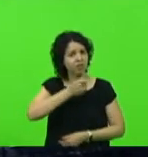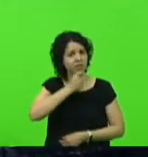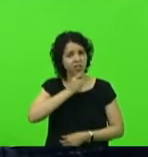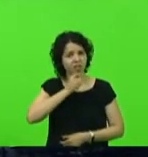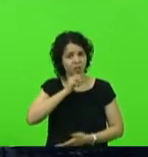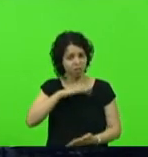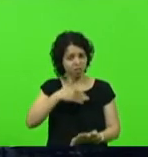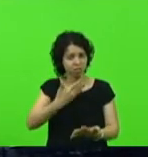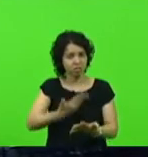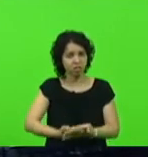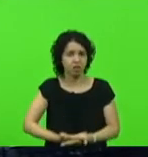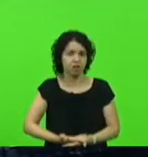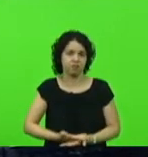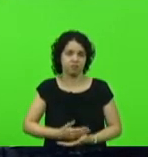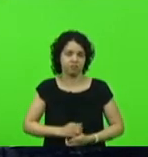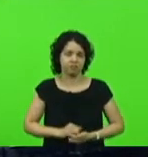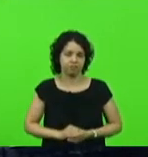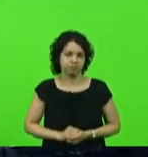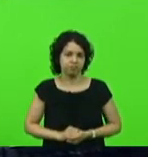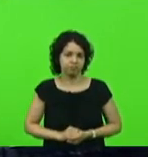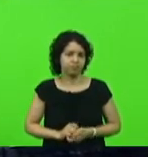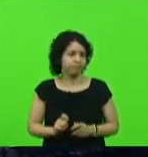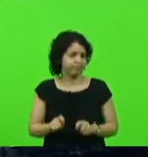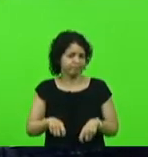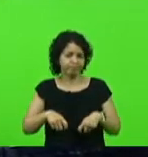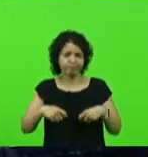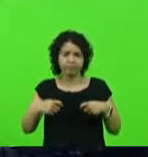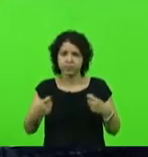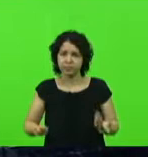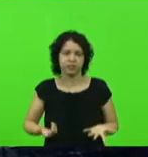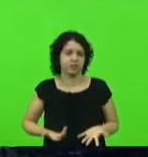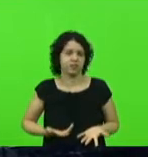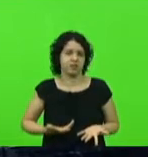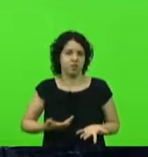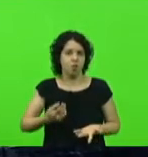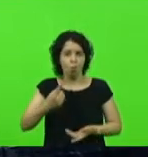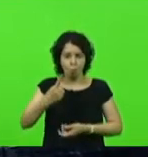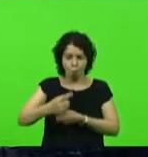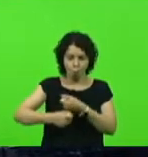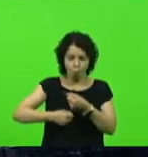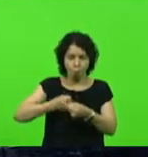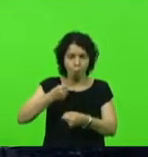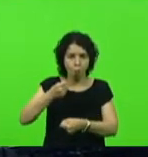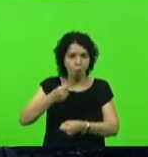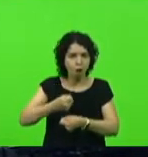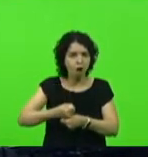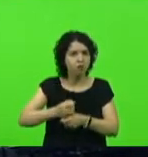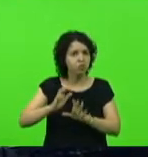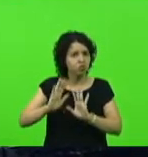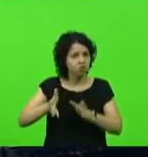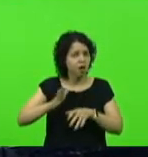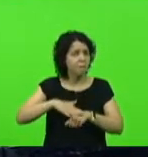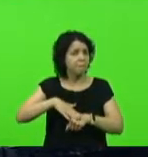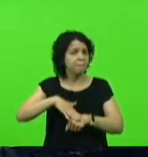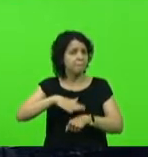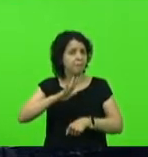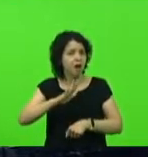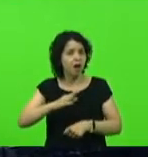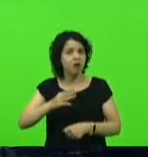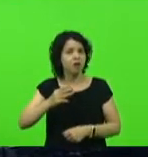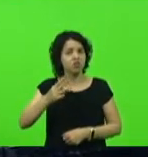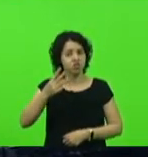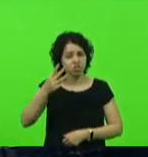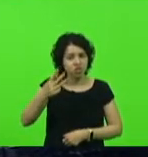administrativo. Não é possível mais, depois de mais de um ano do fato ocorrido, depois de 3